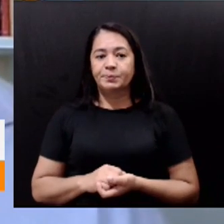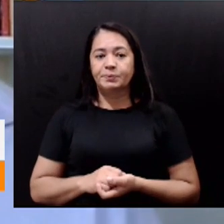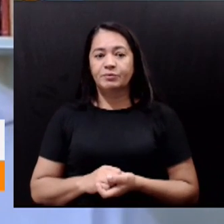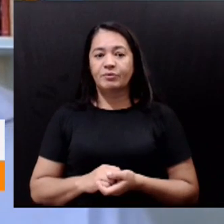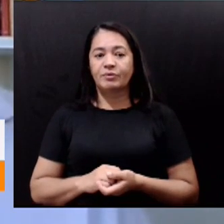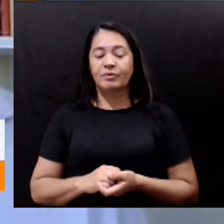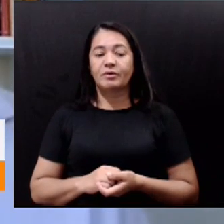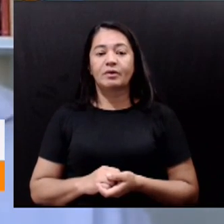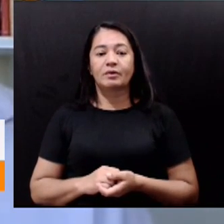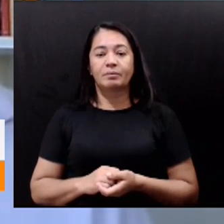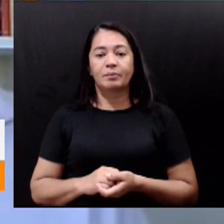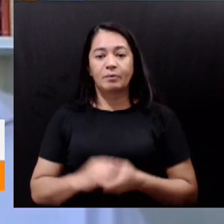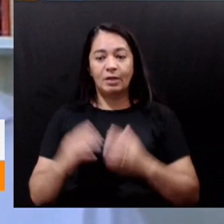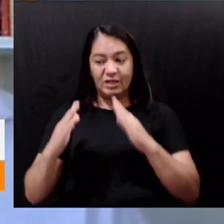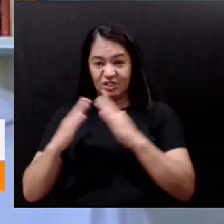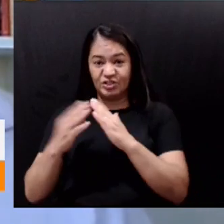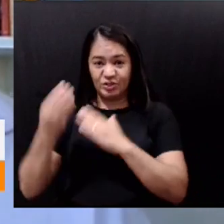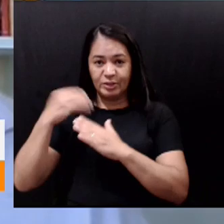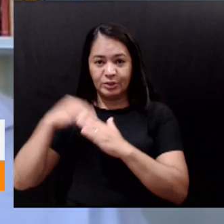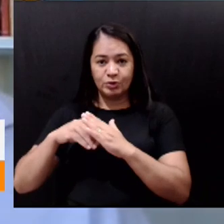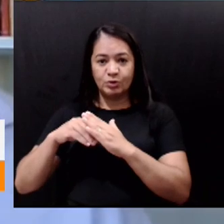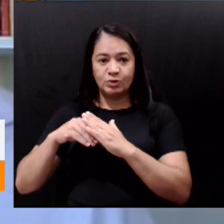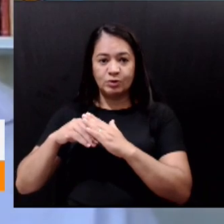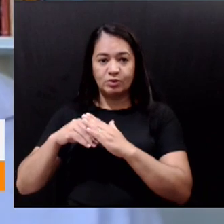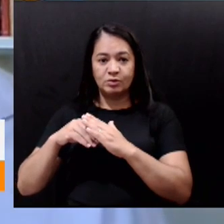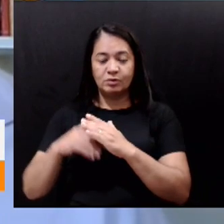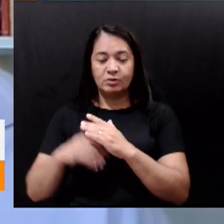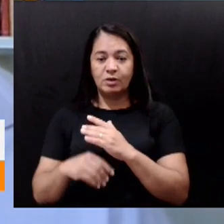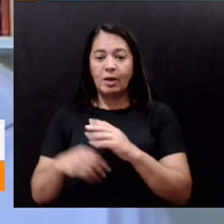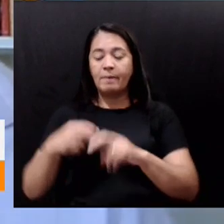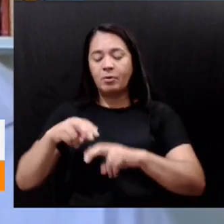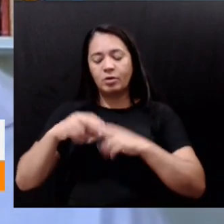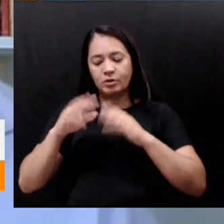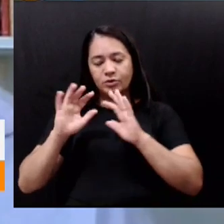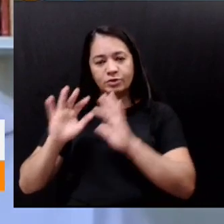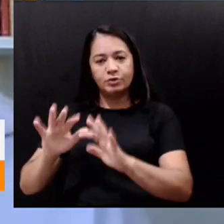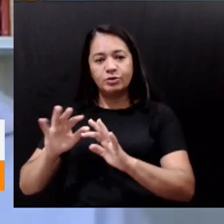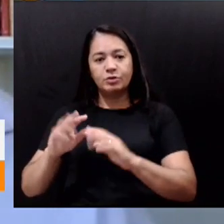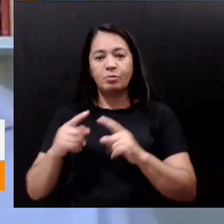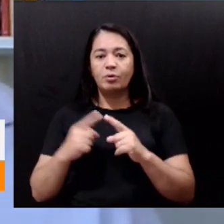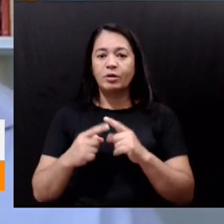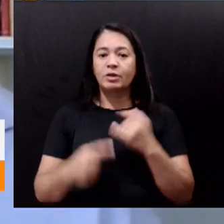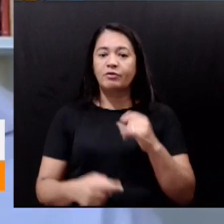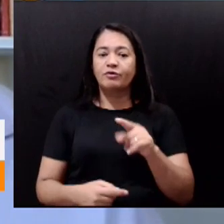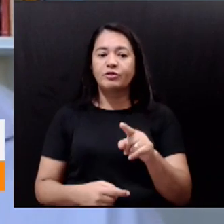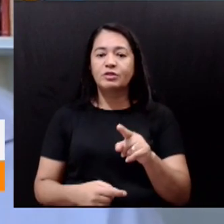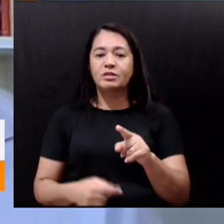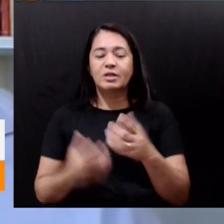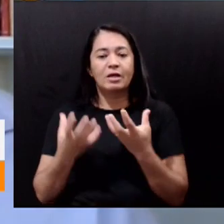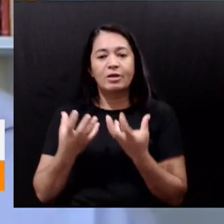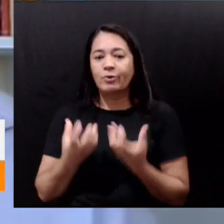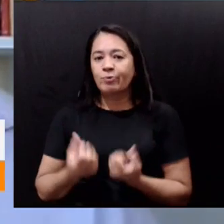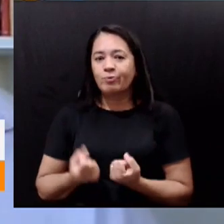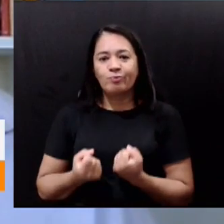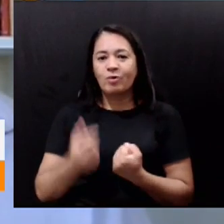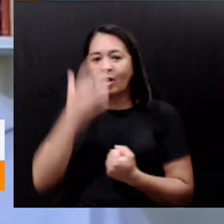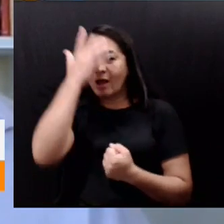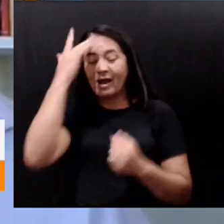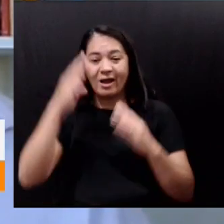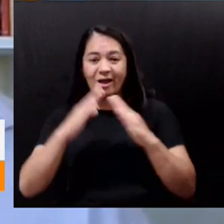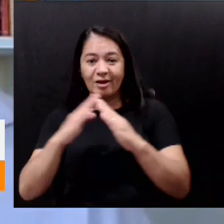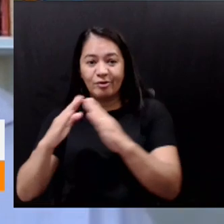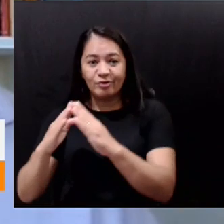domiciliares, justamente é um pouco fruto disso. Porque você não tem o acolhimento dessa família que está passando por